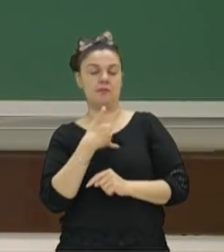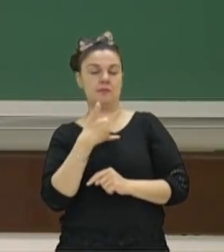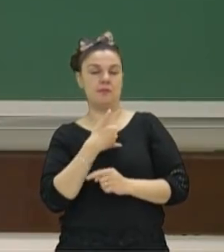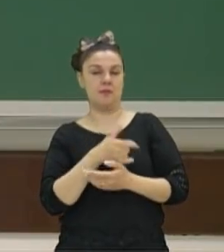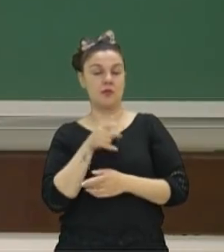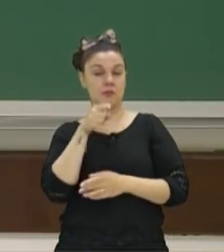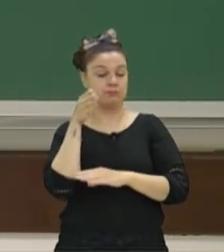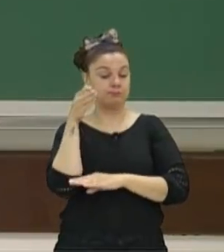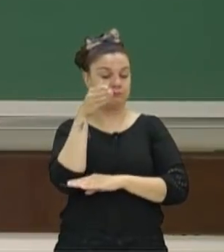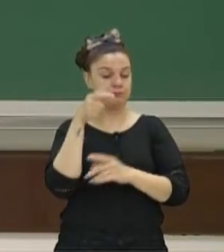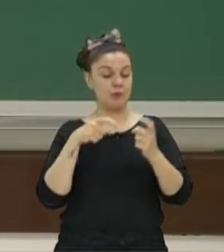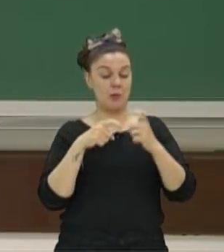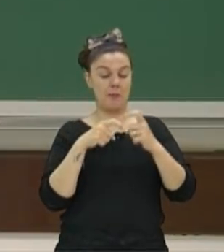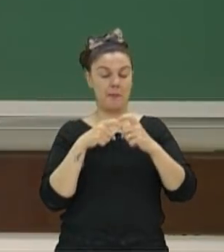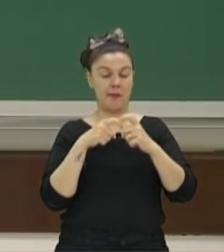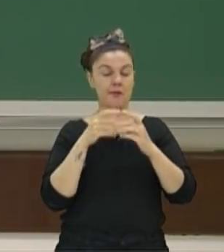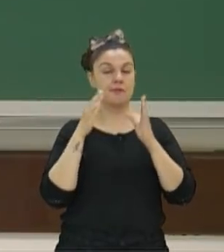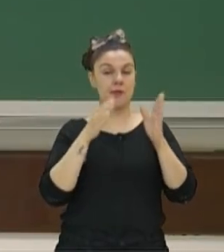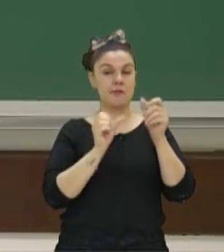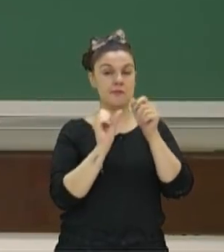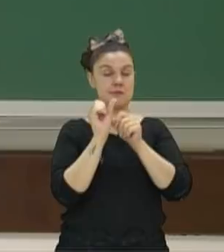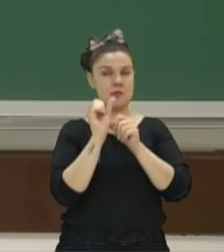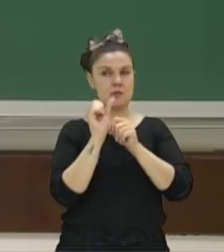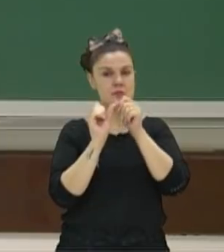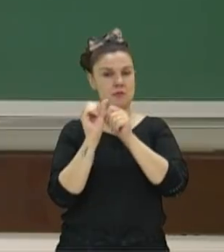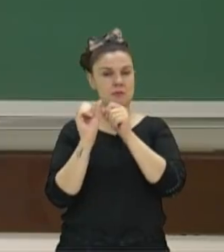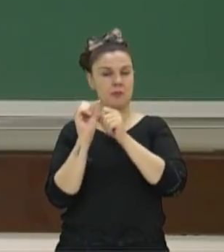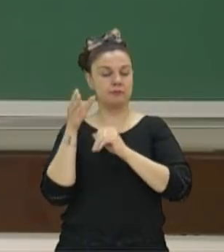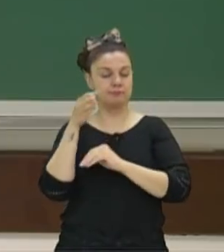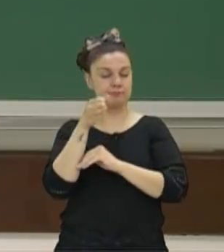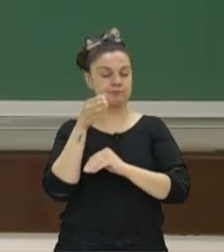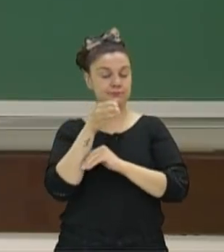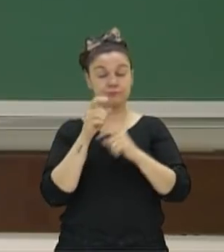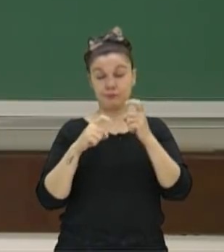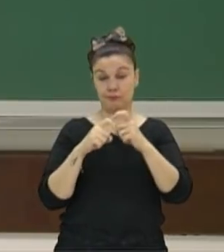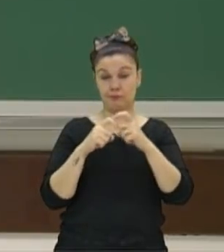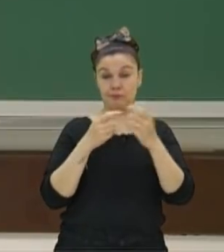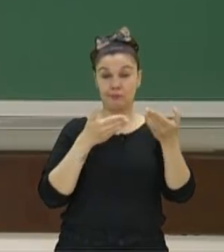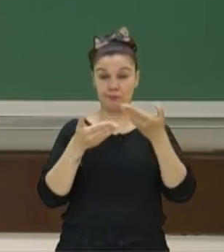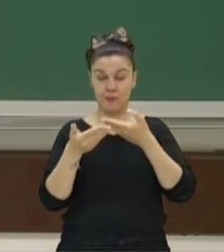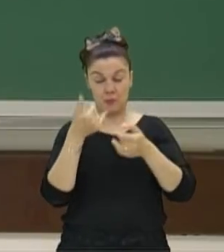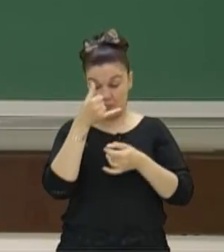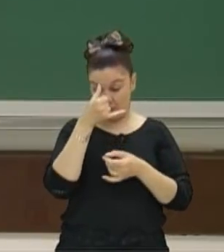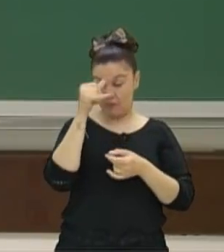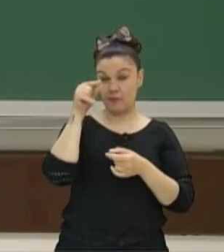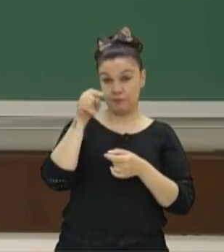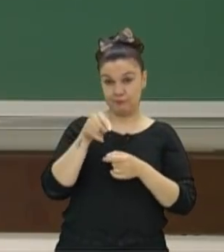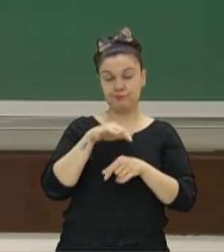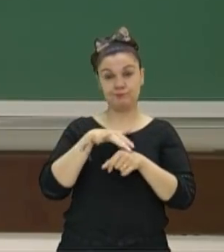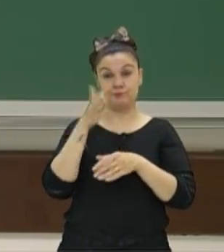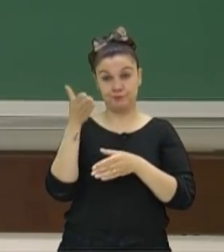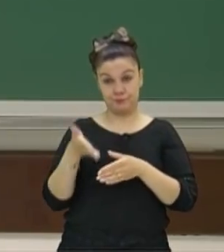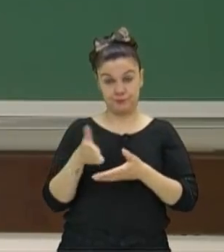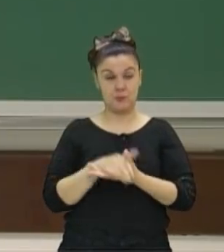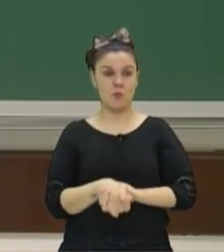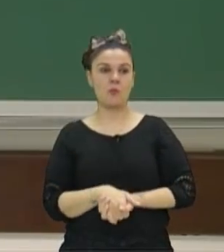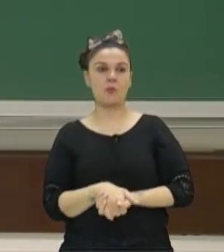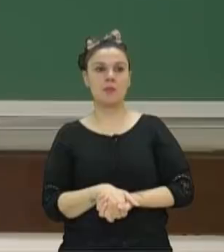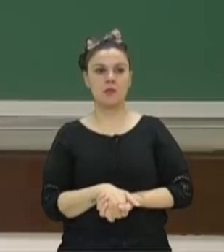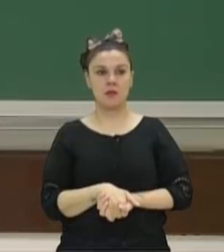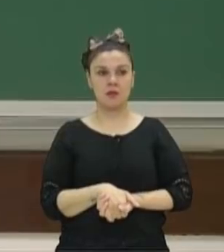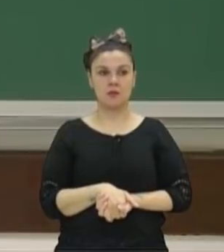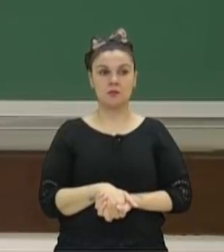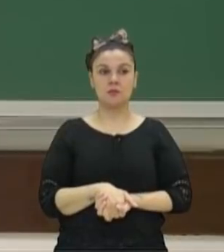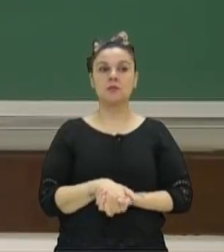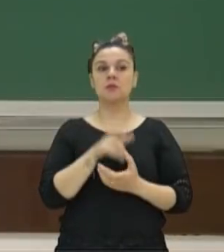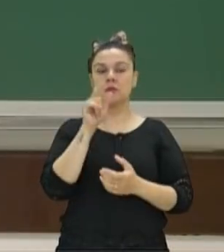idade, o homem tem que fazer exames periódicos, tem que estar visitando o médico, né, para evitar esse tipo de problema, tá? Então é